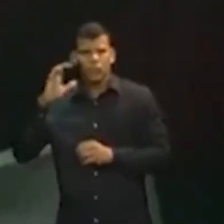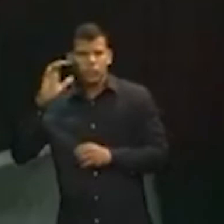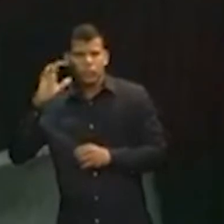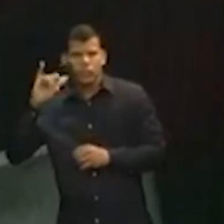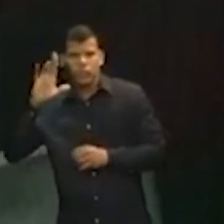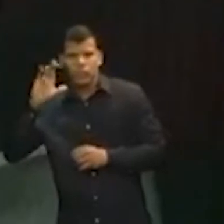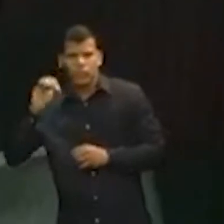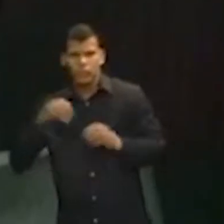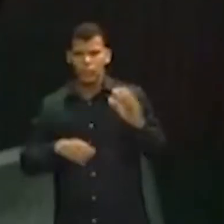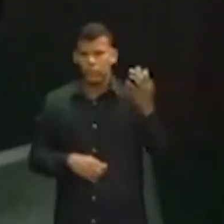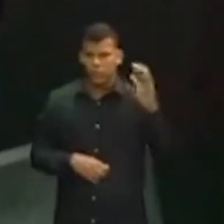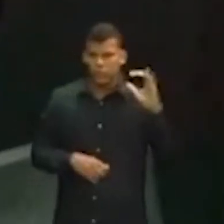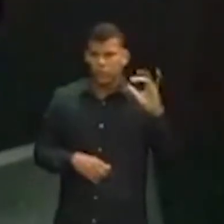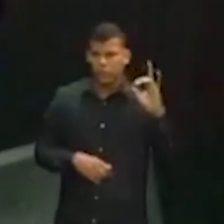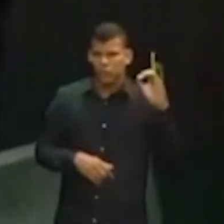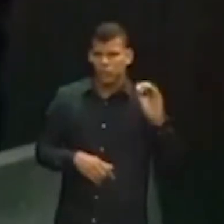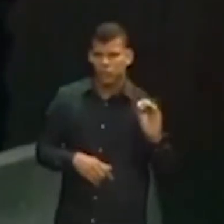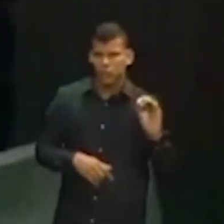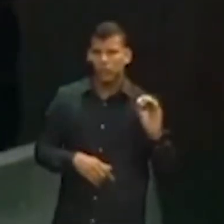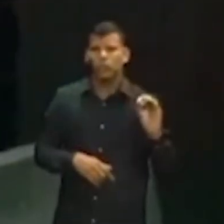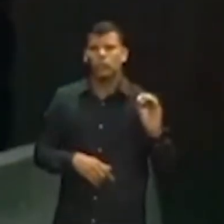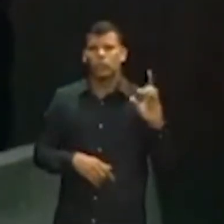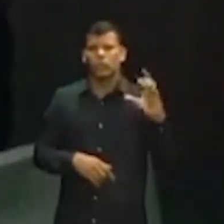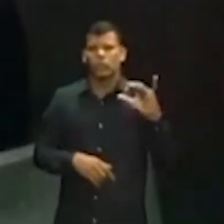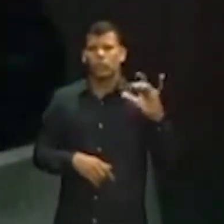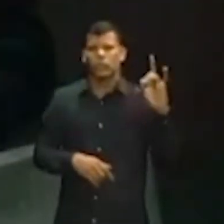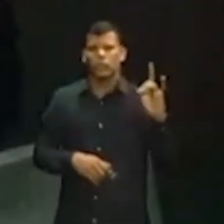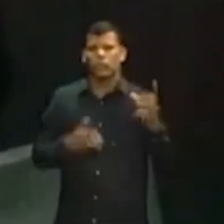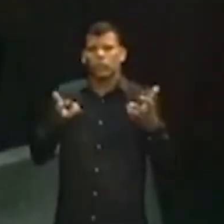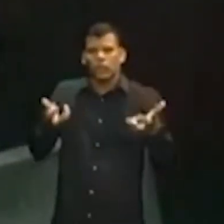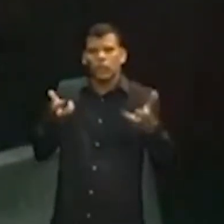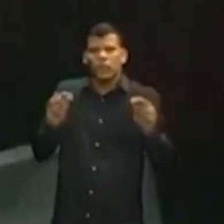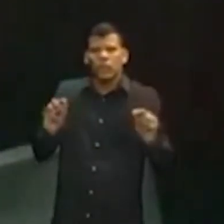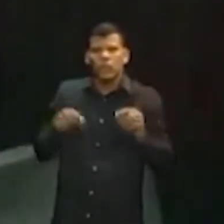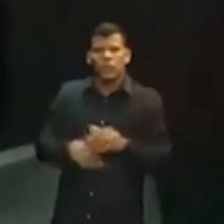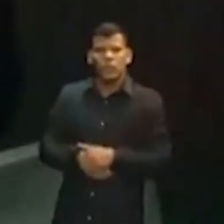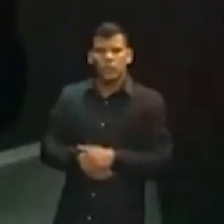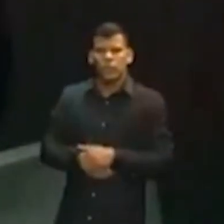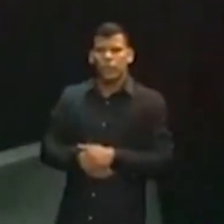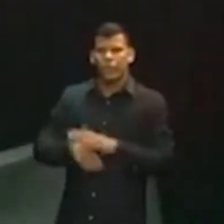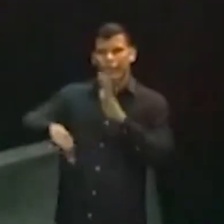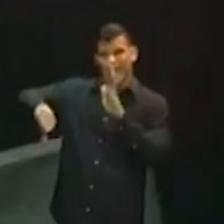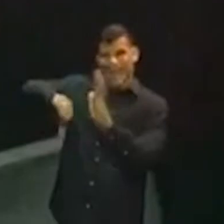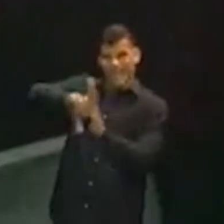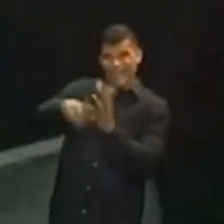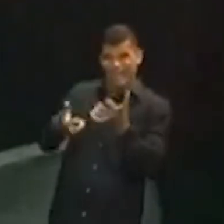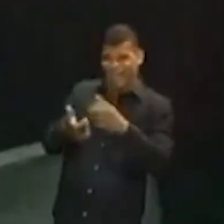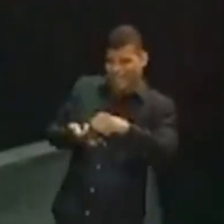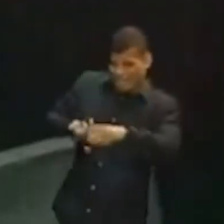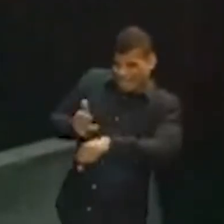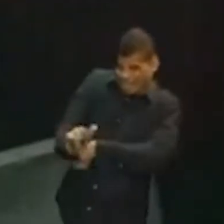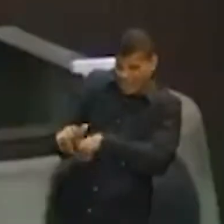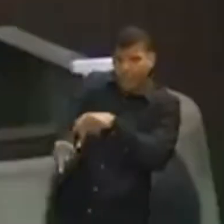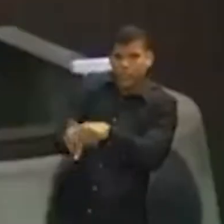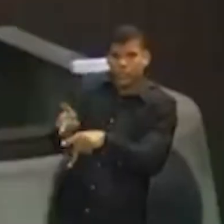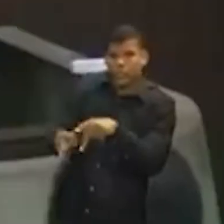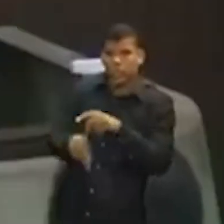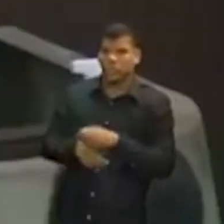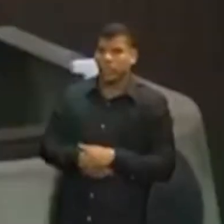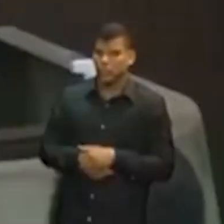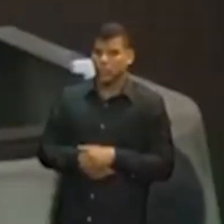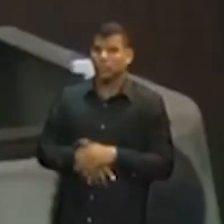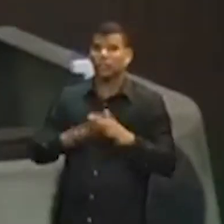Gomes querem confundir a opinião pública pelos seus crimes cometidos, e